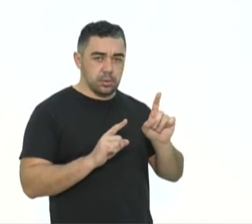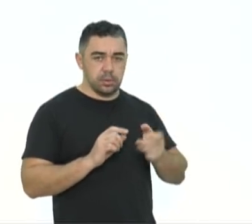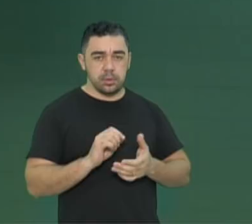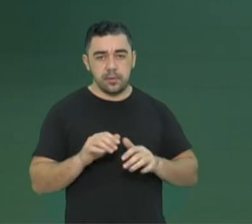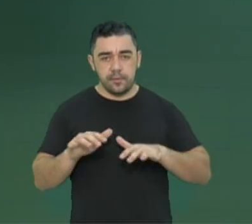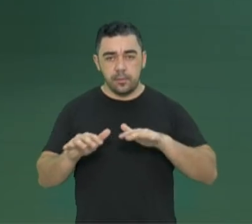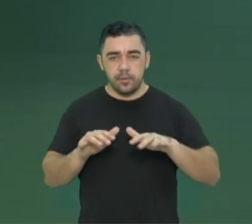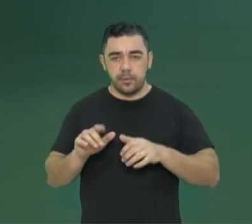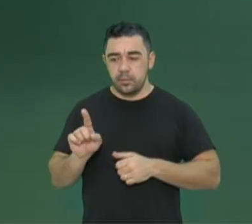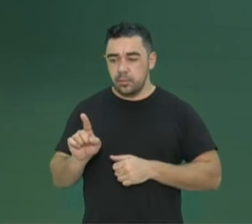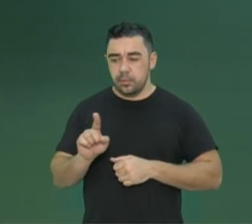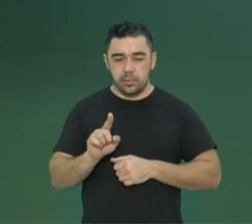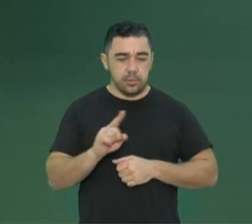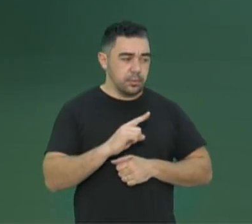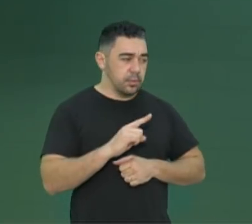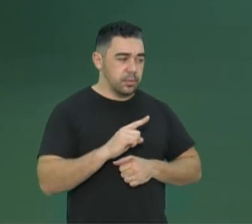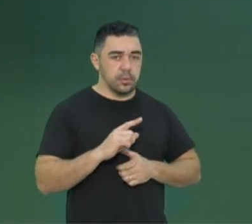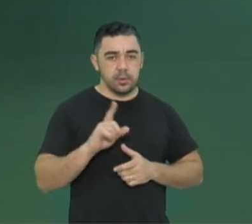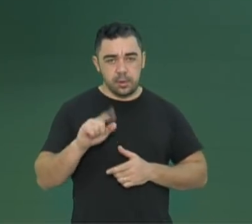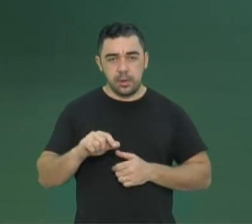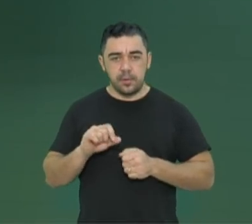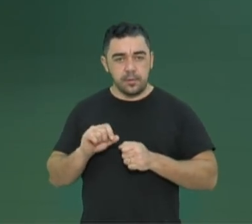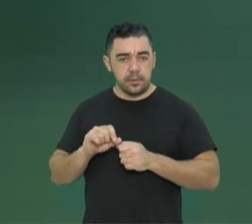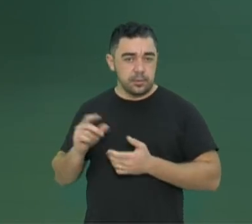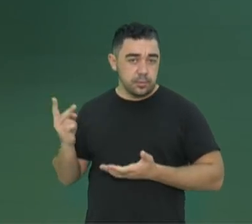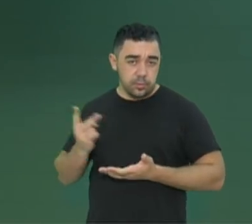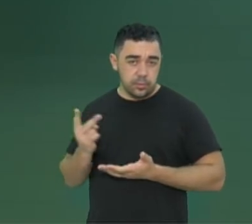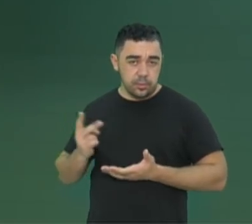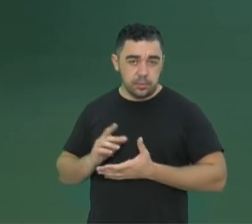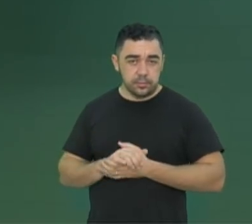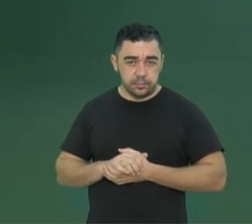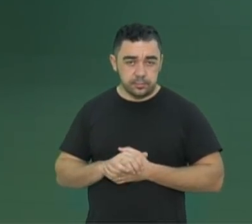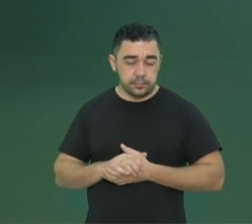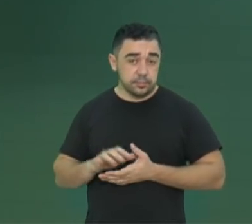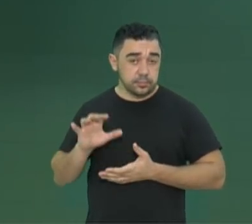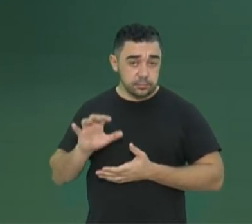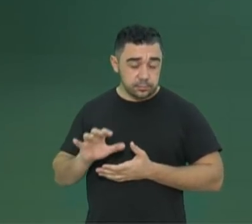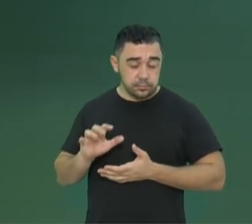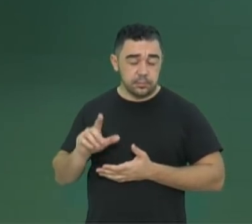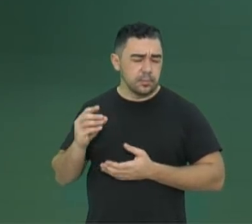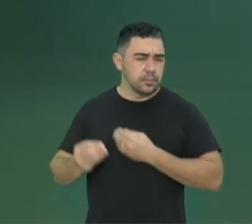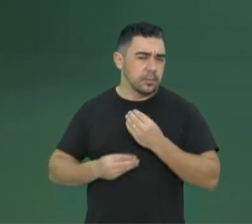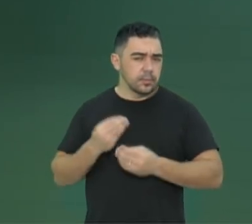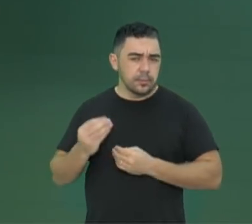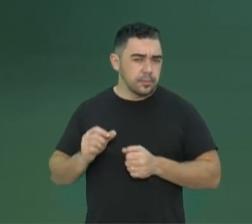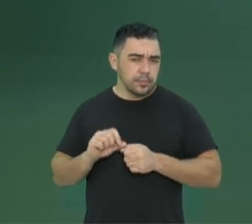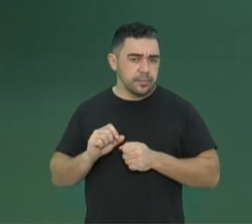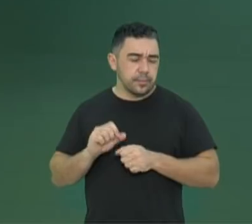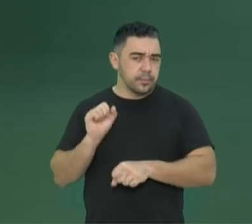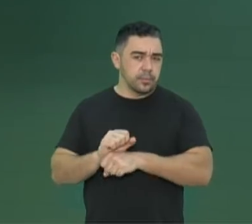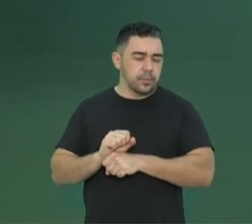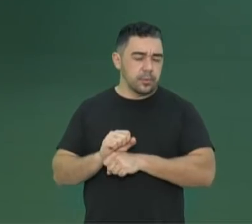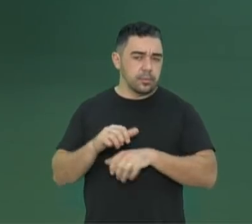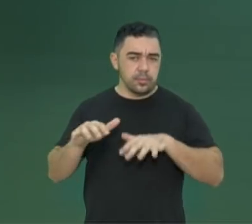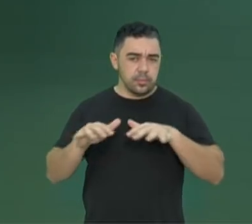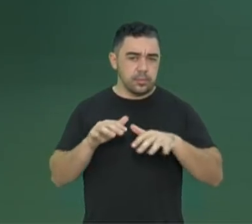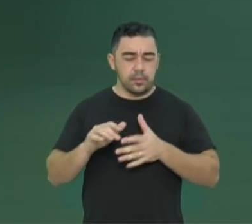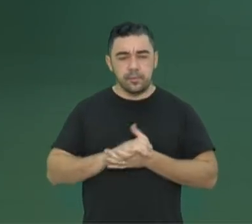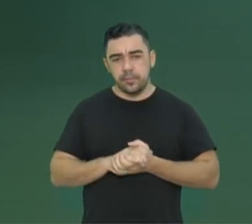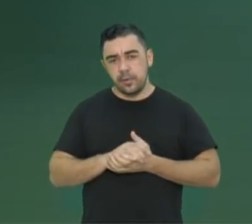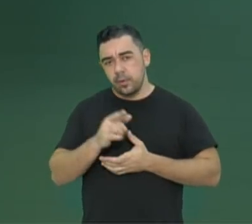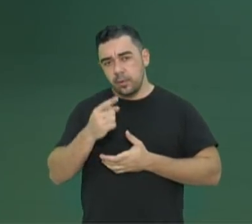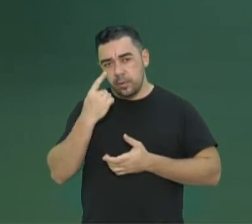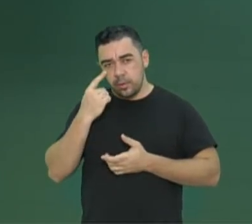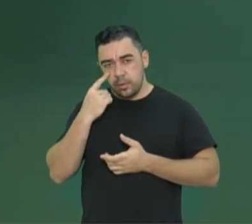então virado para a esquerda, o rosto dos dois. Nesse sentido, como que se faz um stop motion? É simples, você pega o seu bonequinho lá, o